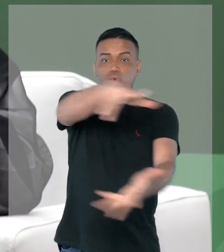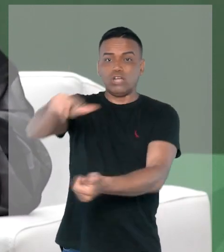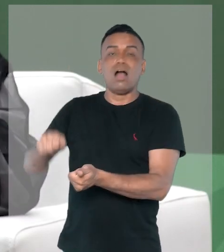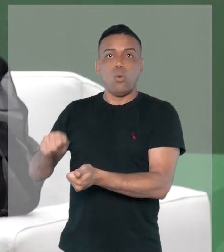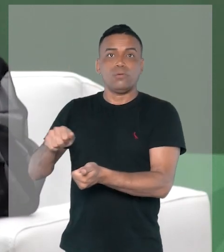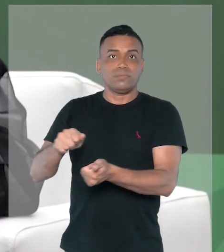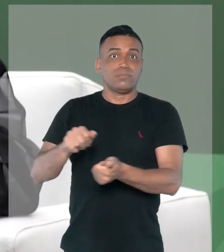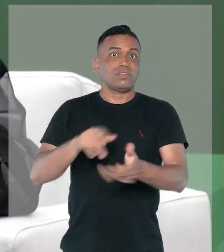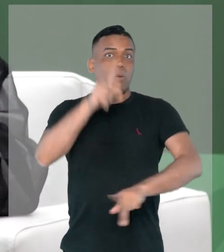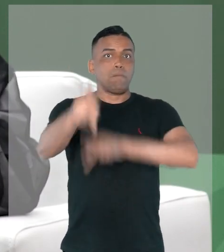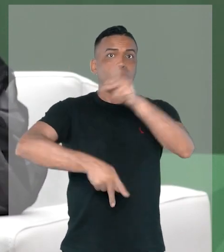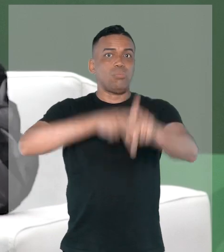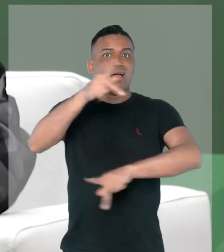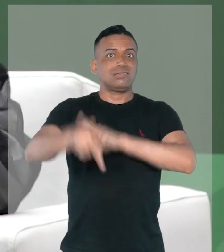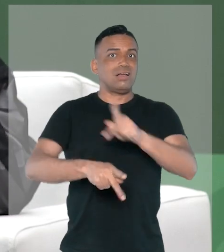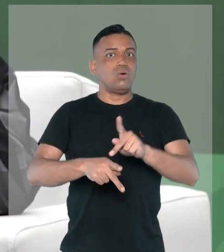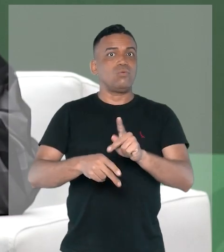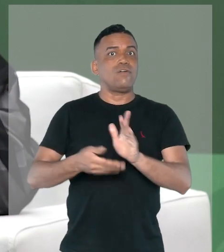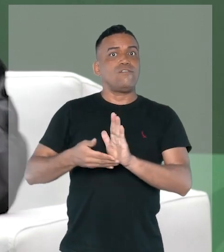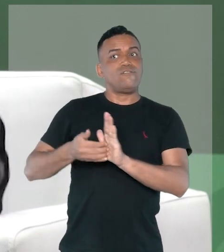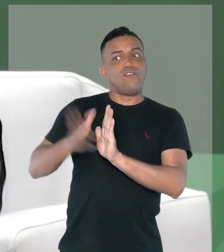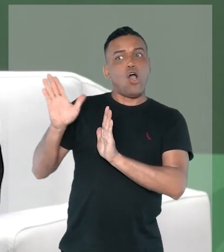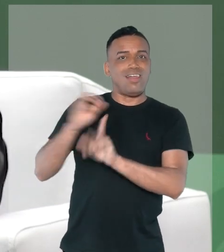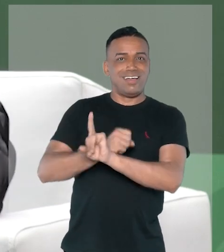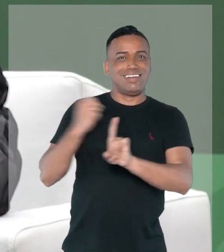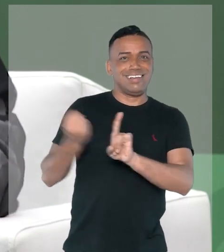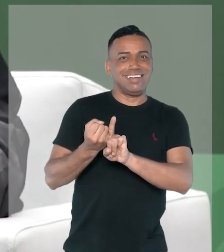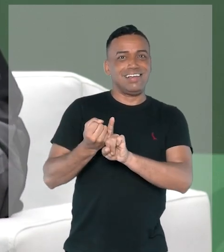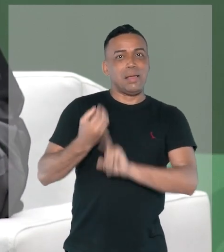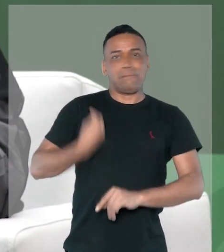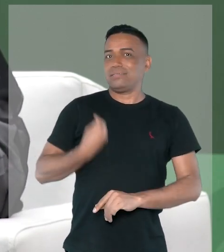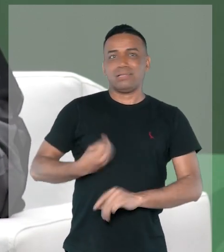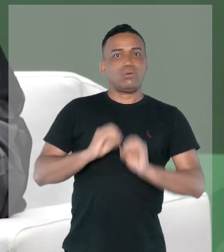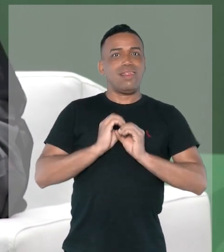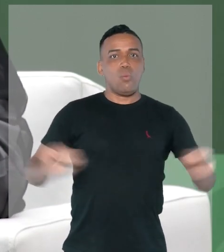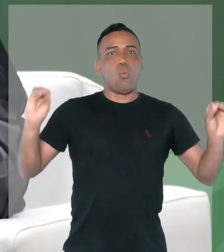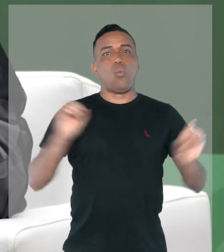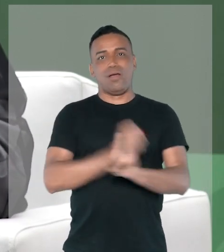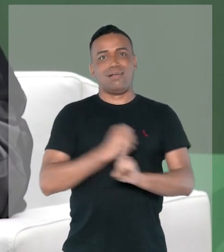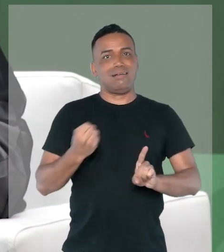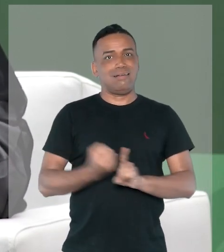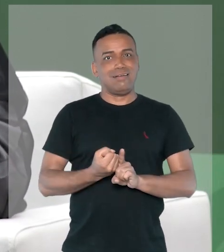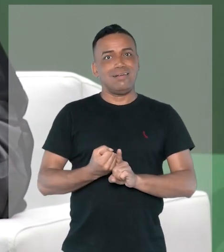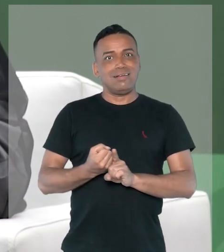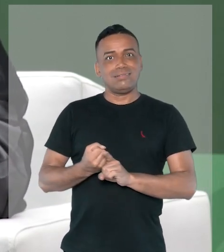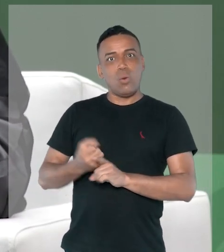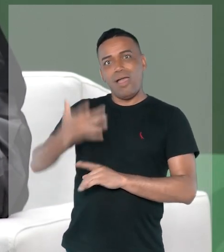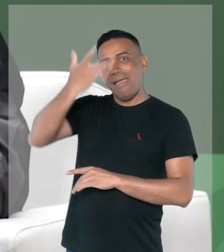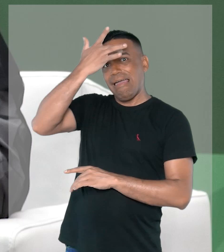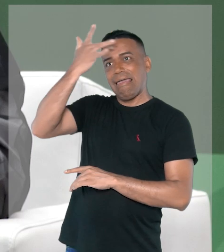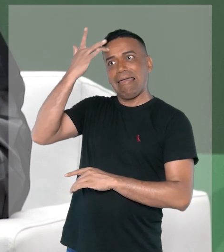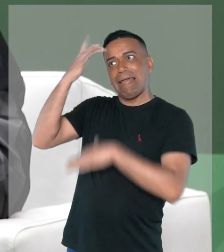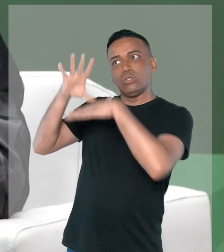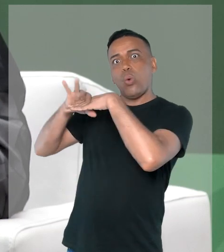que seja ausente da vida pública, ausente da participação, que seja adoentado. Porque é